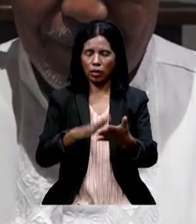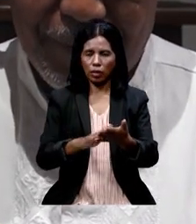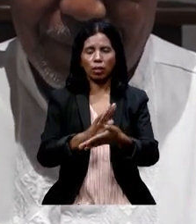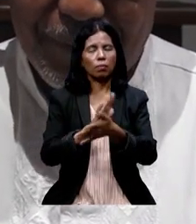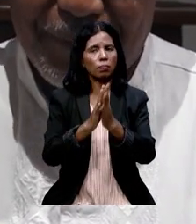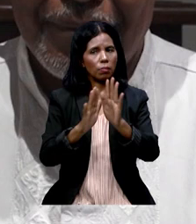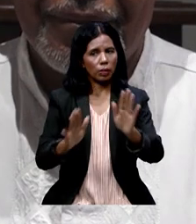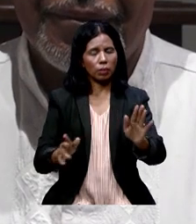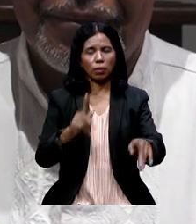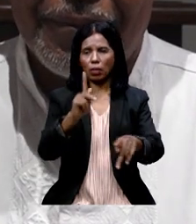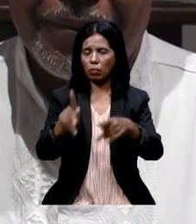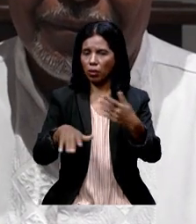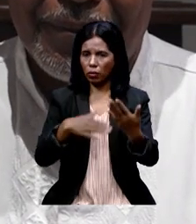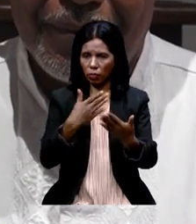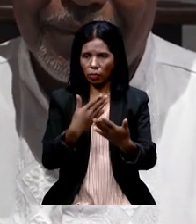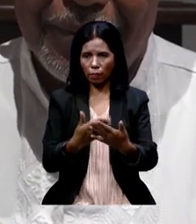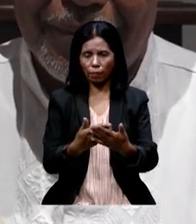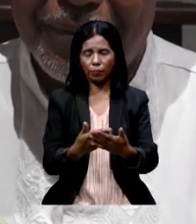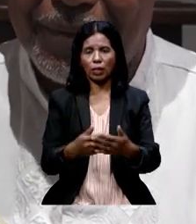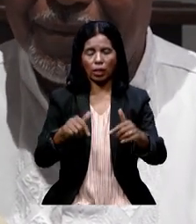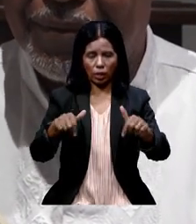todos ganhamos. E assim,